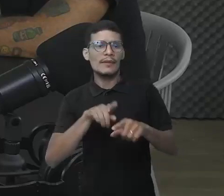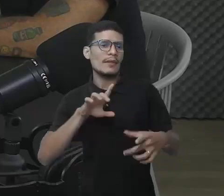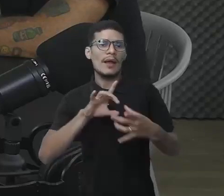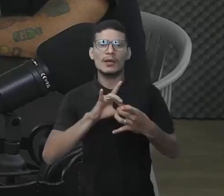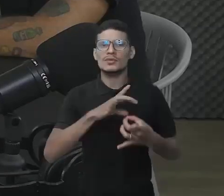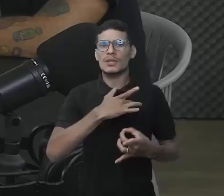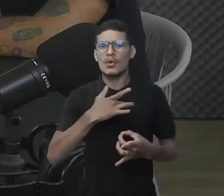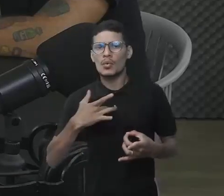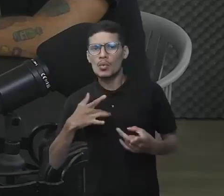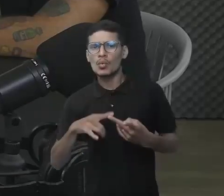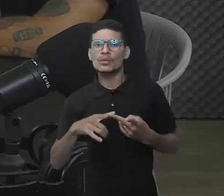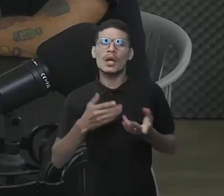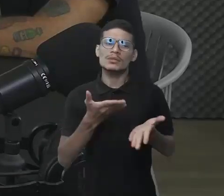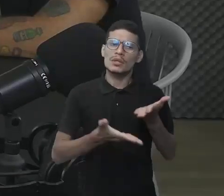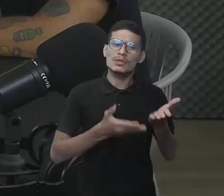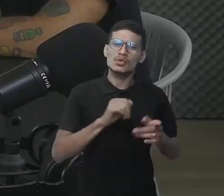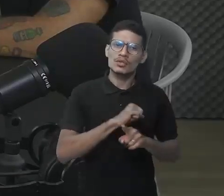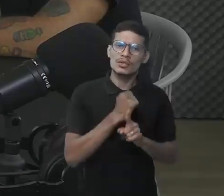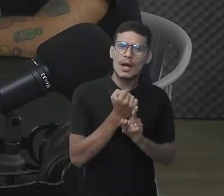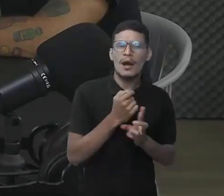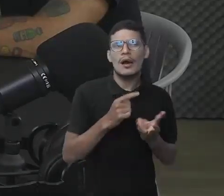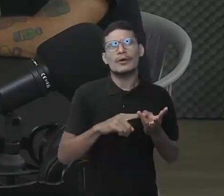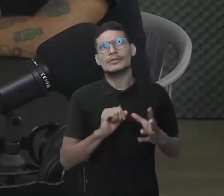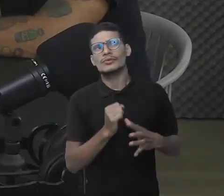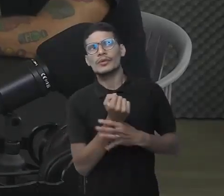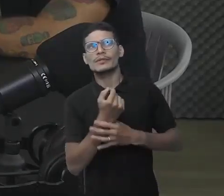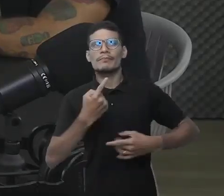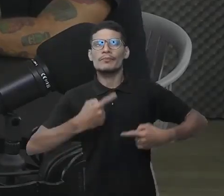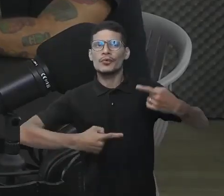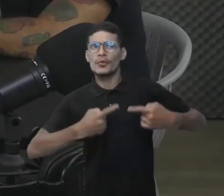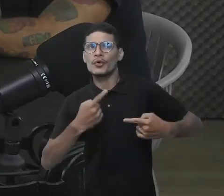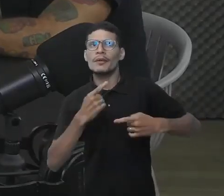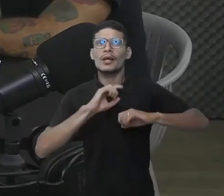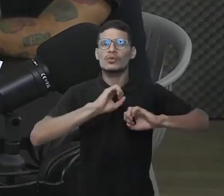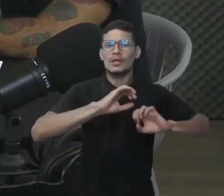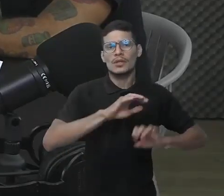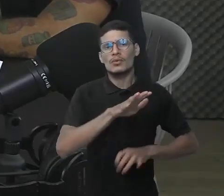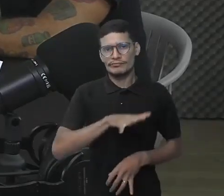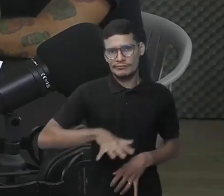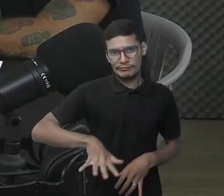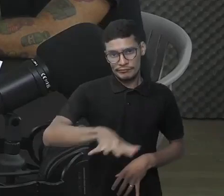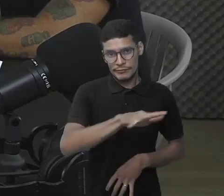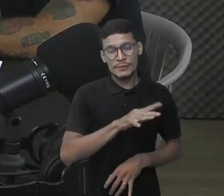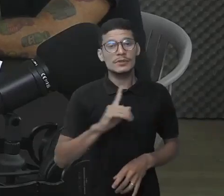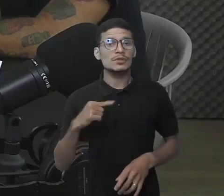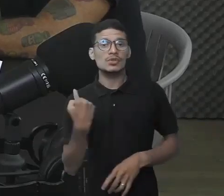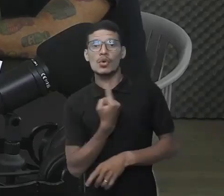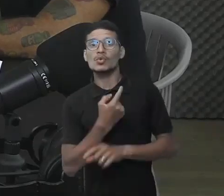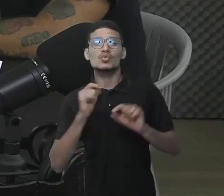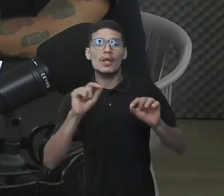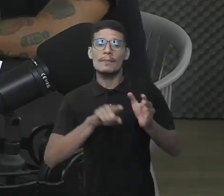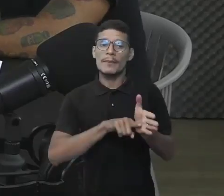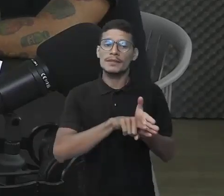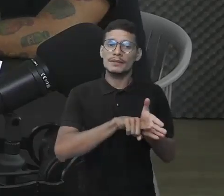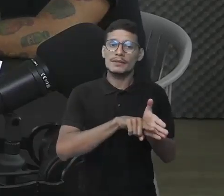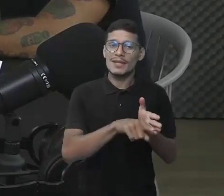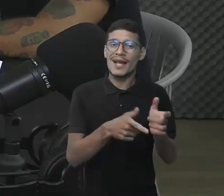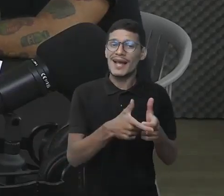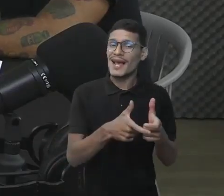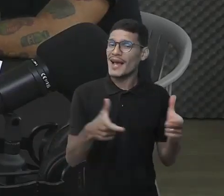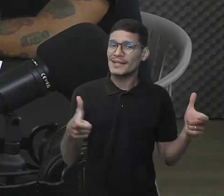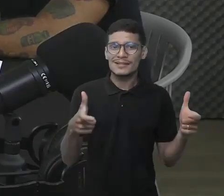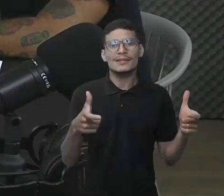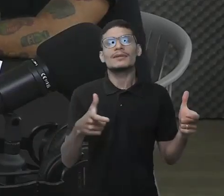saúde, à assistência social, à segurança pública, à educação. E, e fizemos uma pesquisa também muito grande